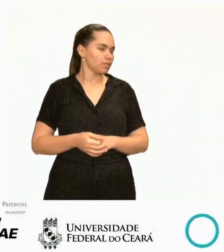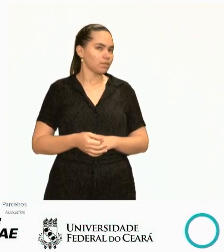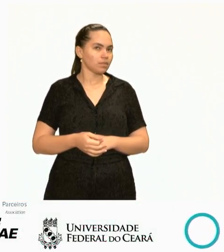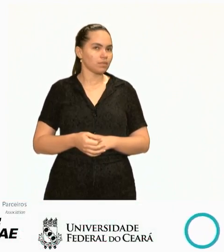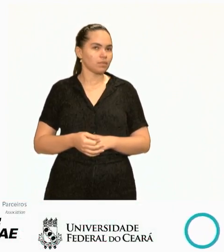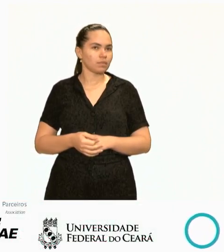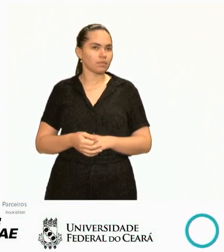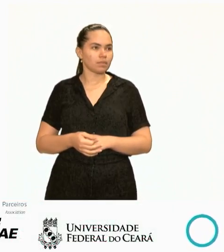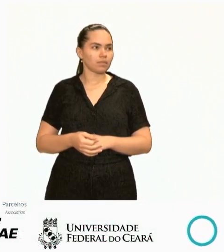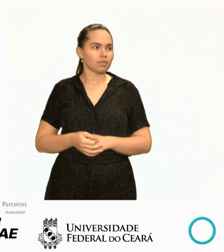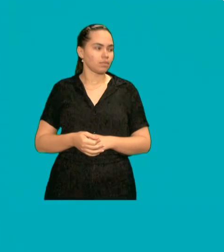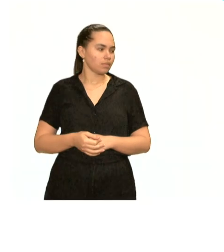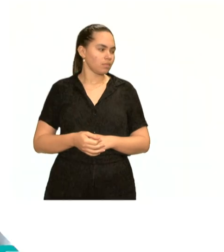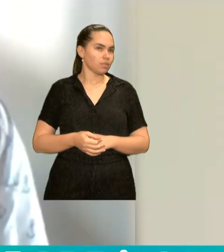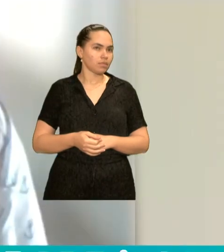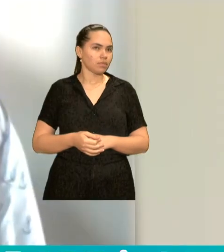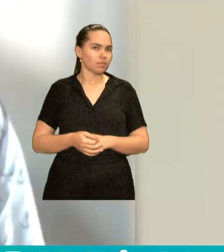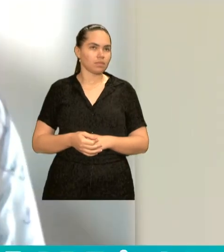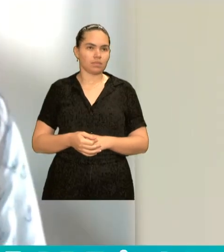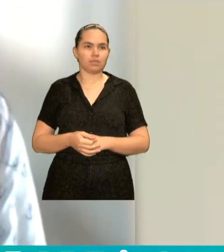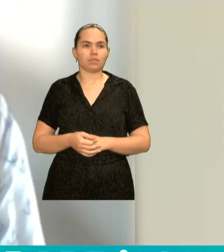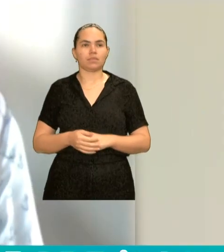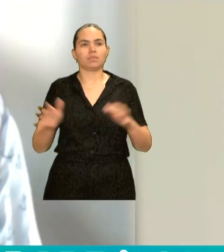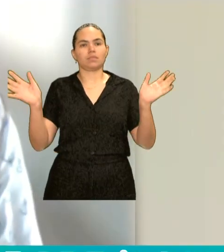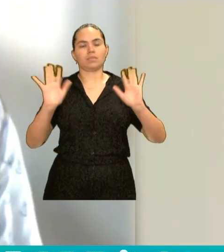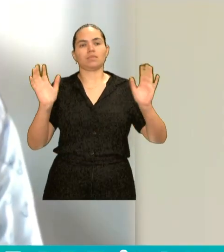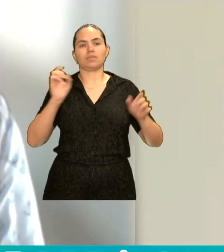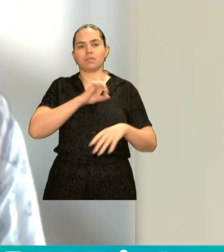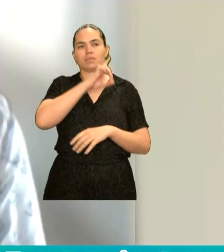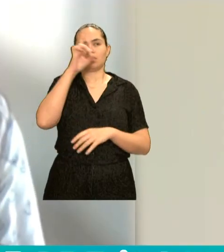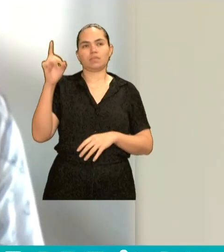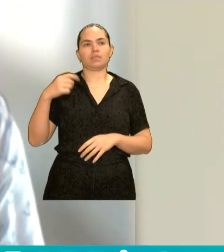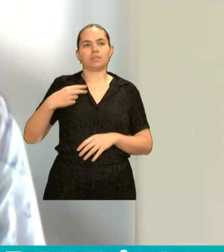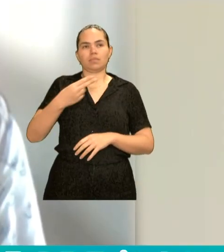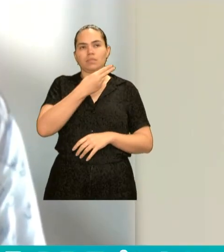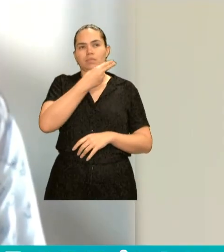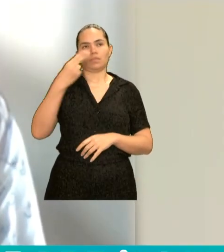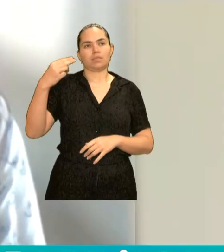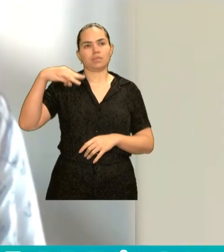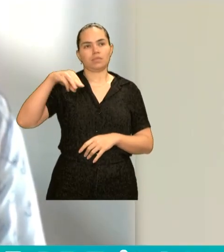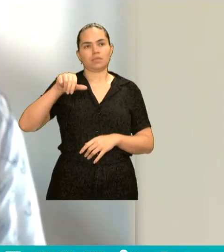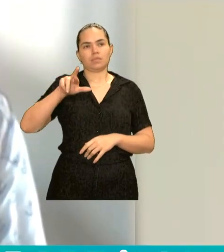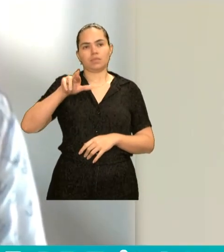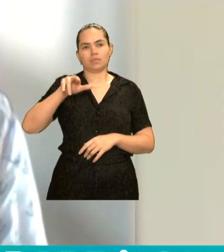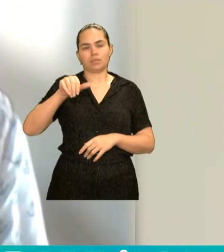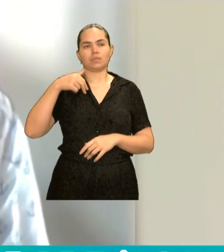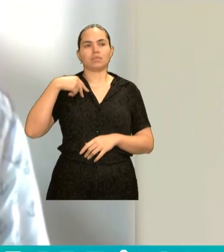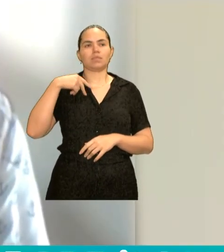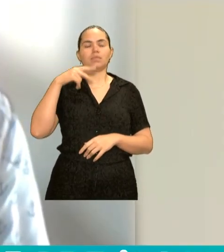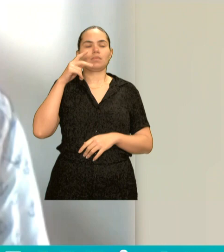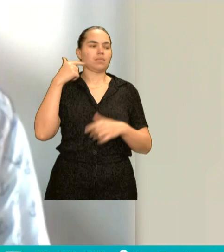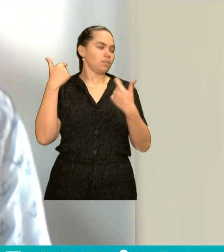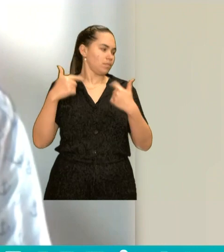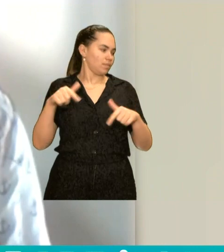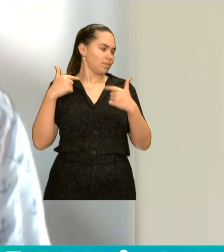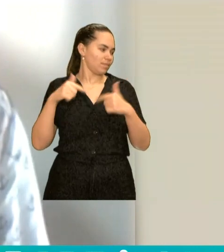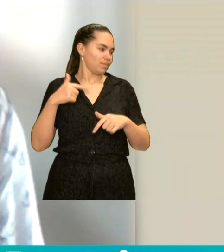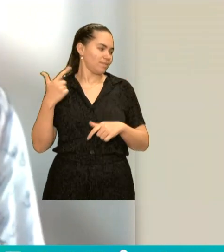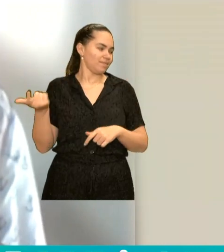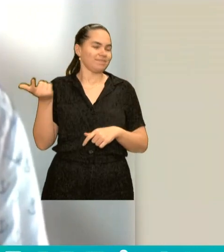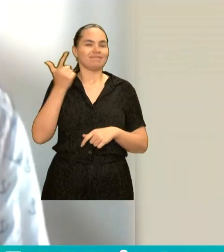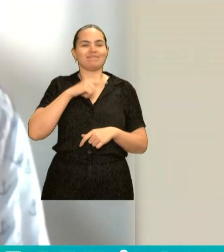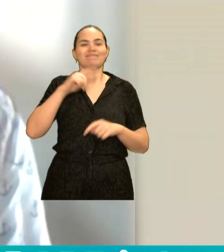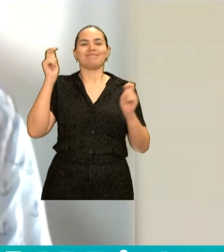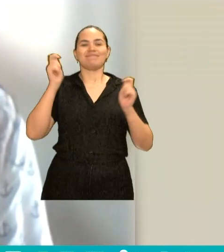Oi, gente, bom dia. Meu nome é Hi, Marina. fellows. Eu Morning. My trabalho name is como Marina. I engenheiro de work as an aplicação application na Siemens engineer Energy,